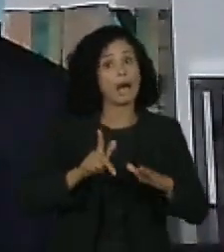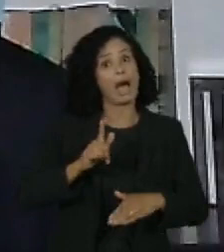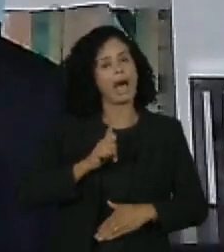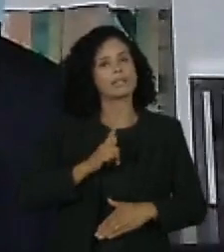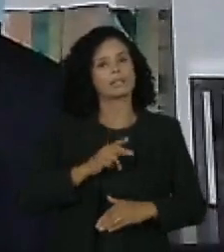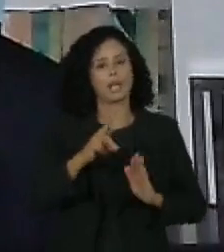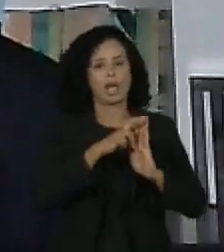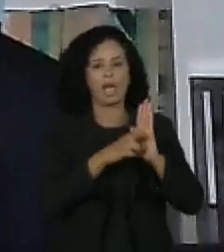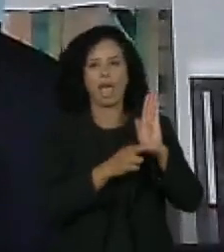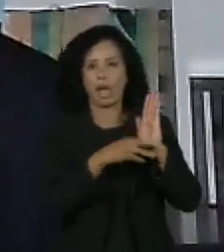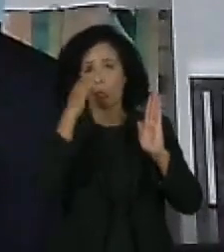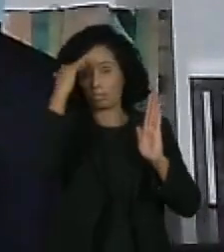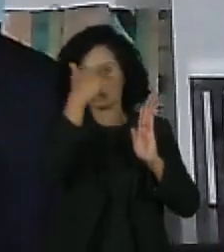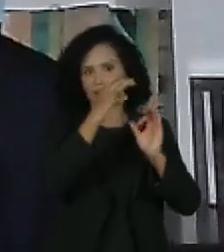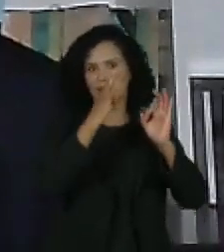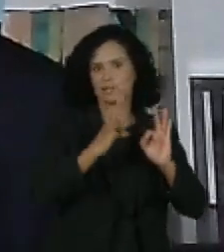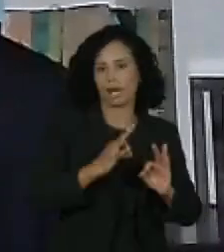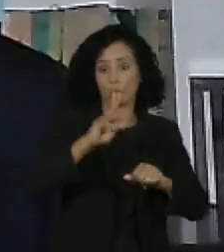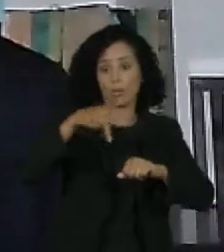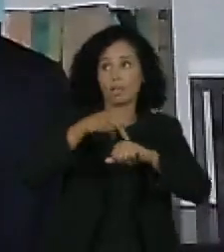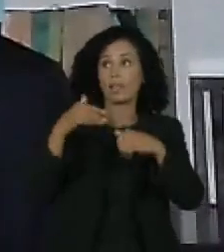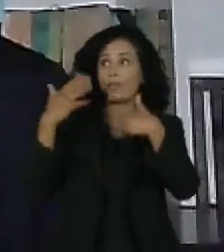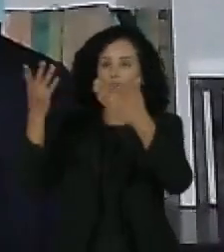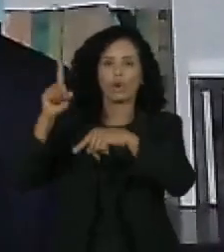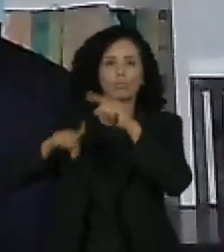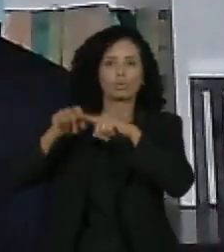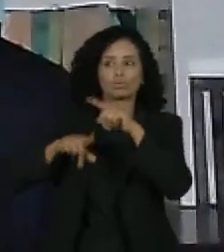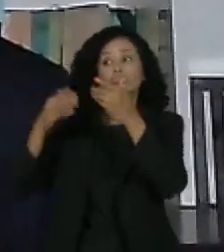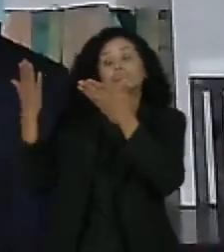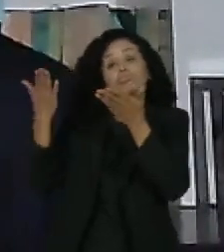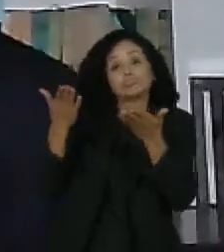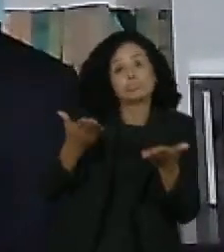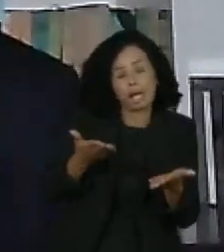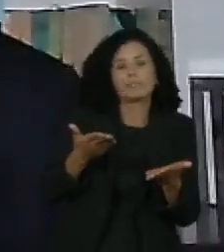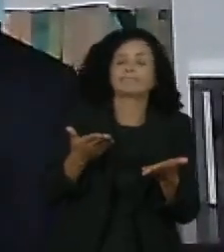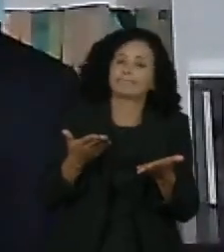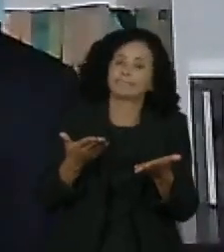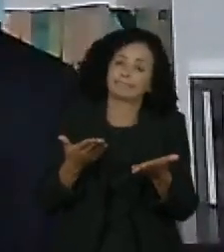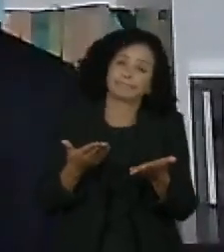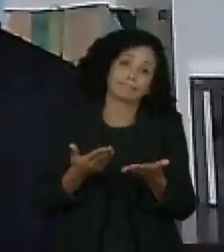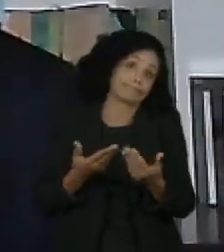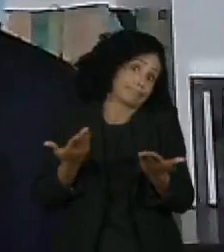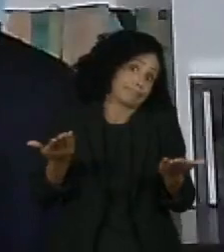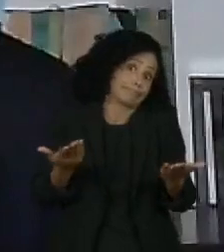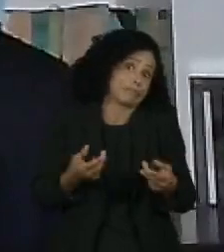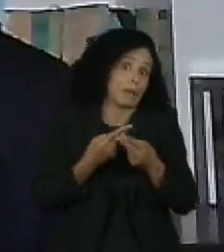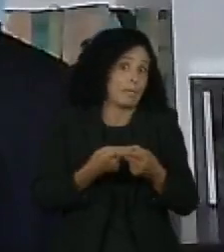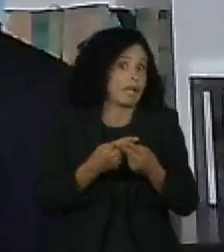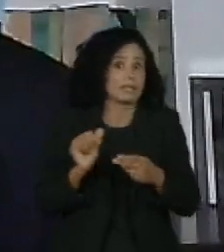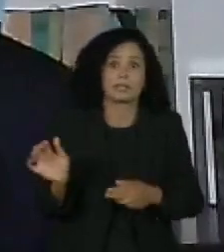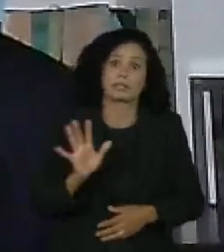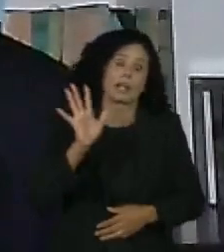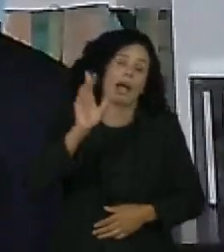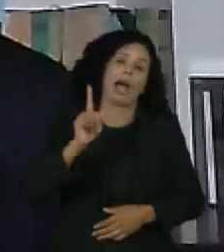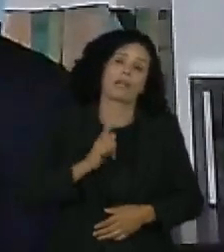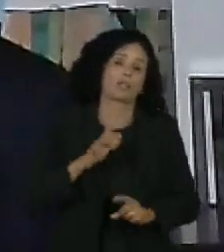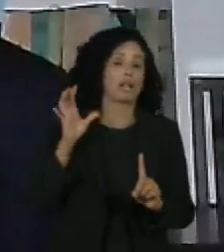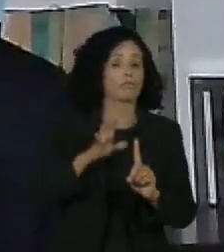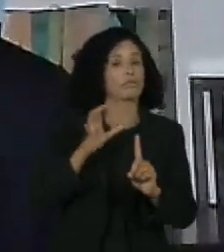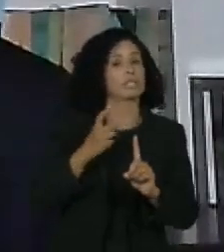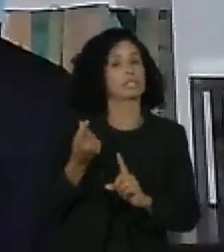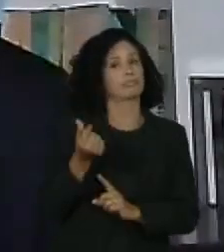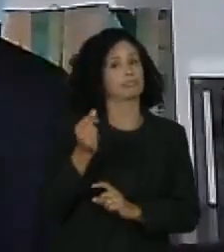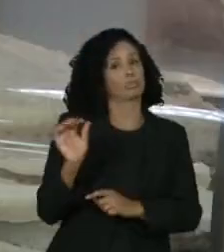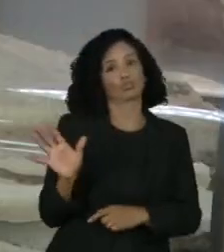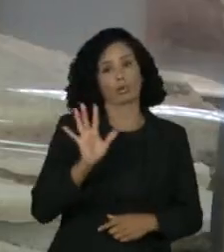realidade do importador no momento em que ele importou, e é isso que ele vai. É isso que vai se refletir nos preços que vão ser